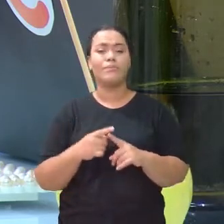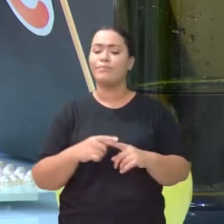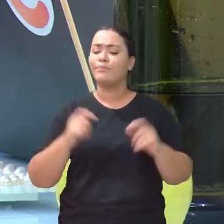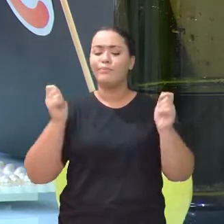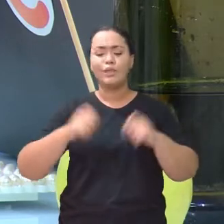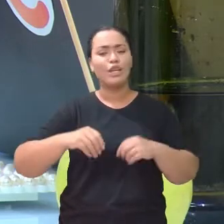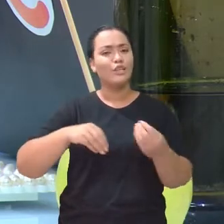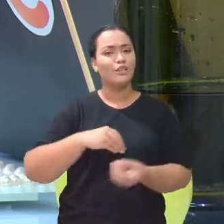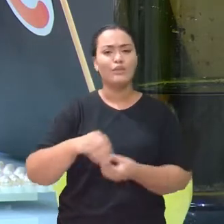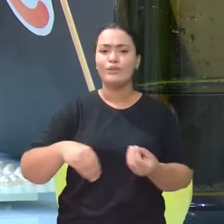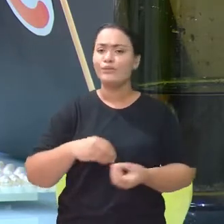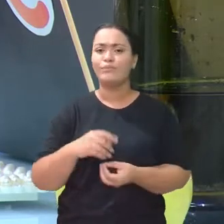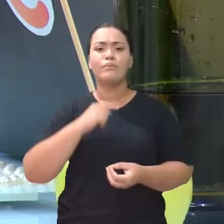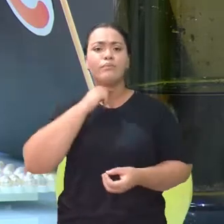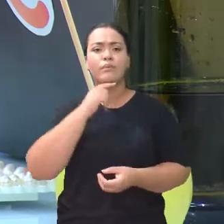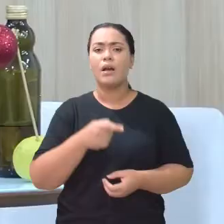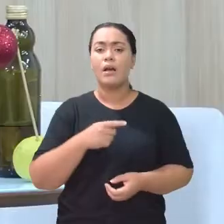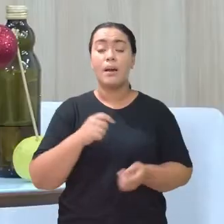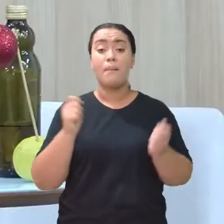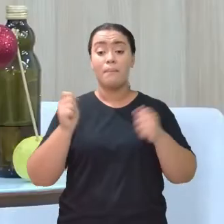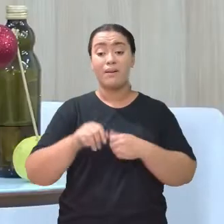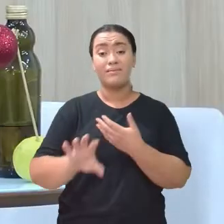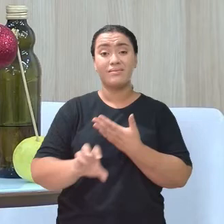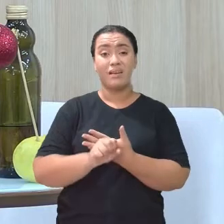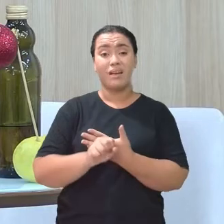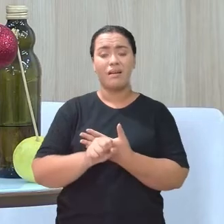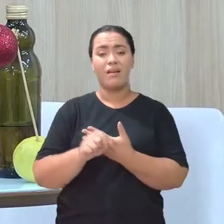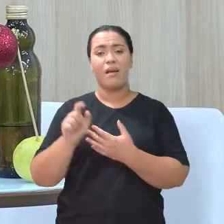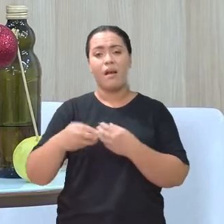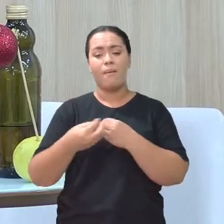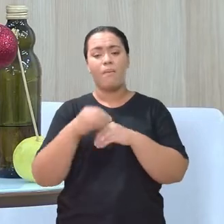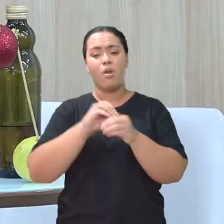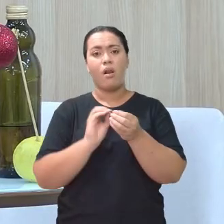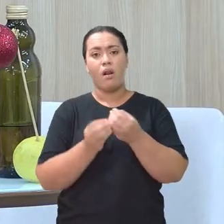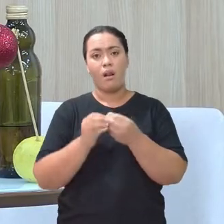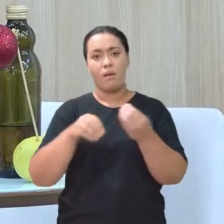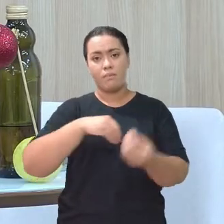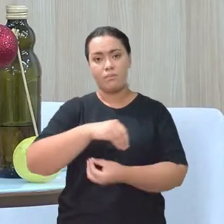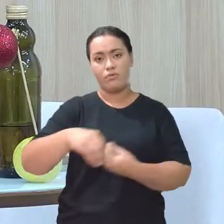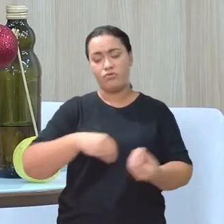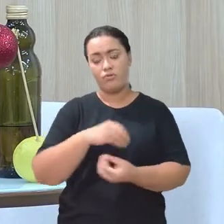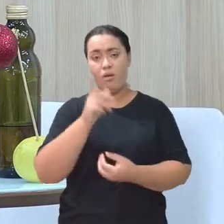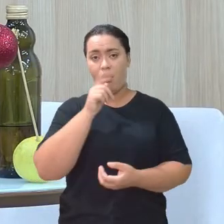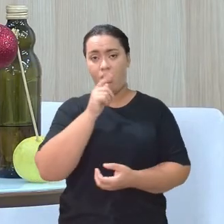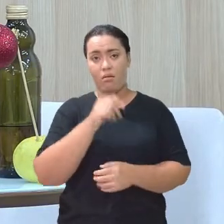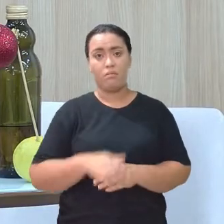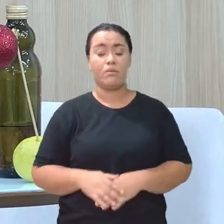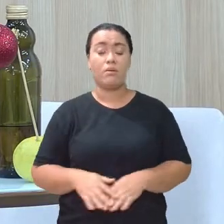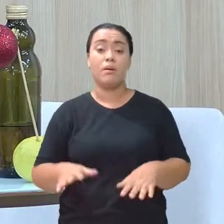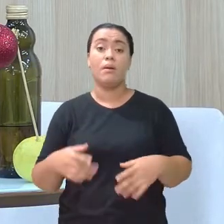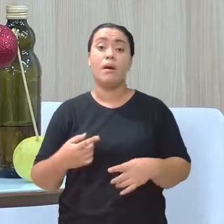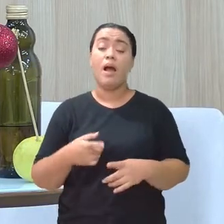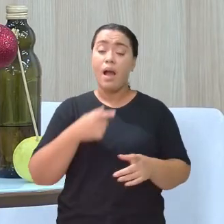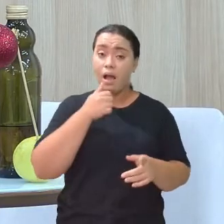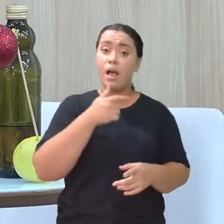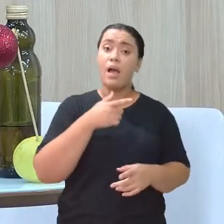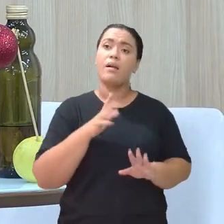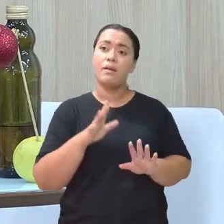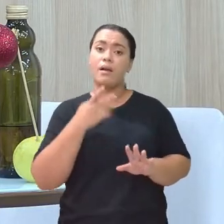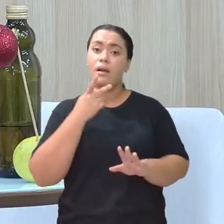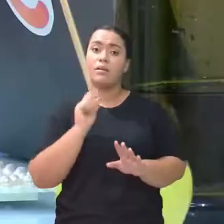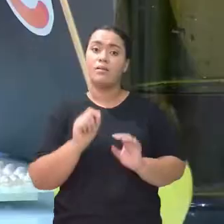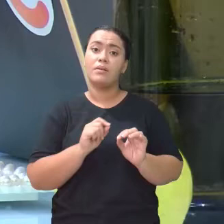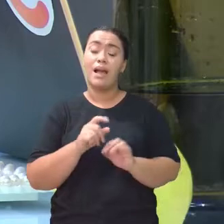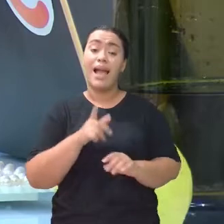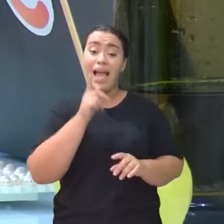consegue realmente, ele não tem um poder de atração para que ele possa misturar com a água. Mesmo a água, aí a gente considera a